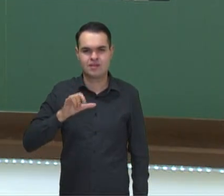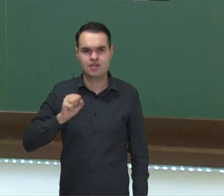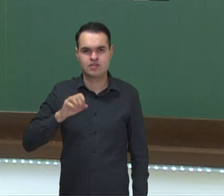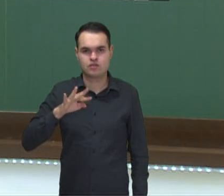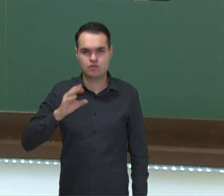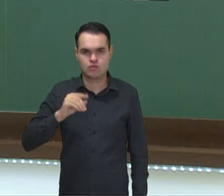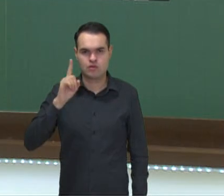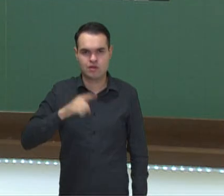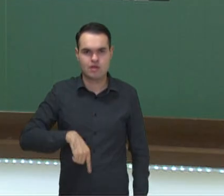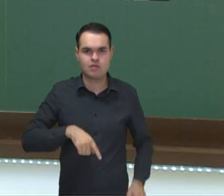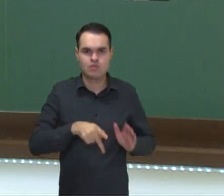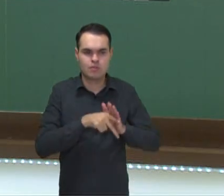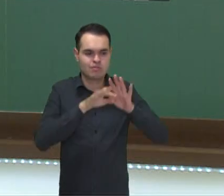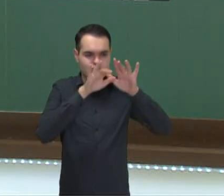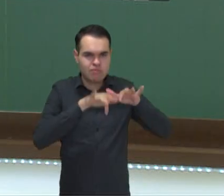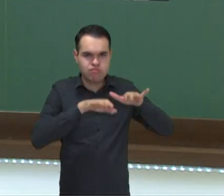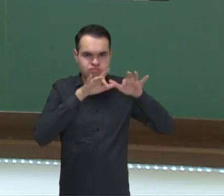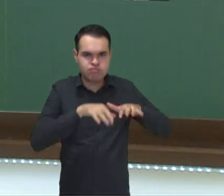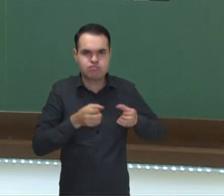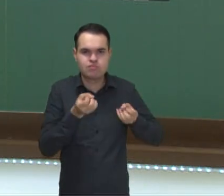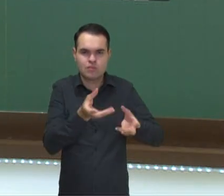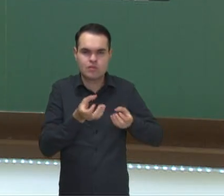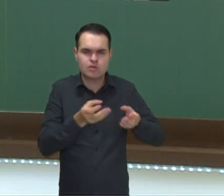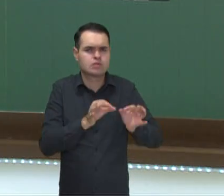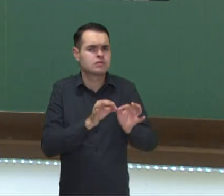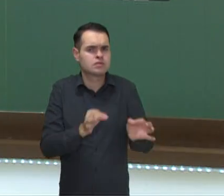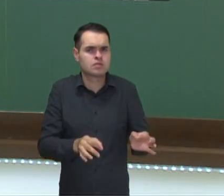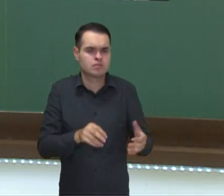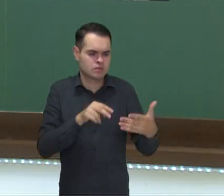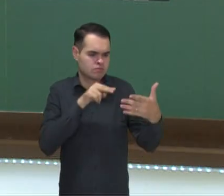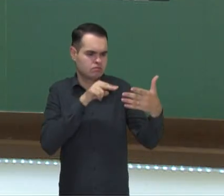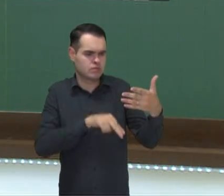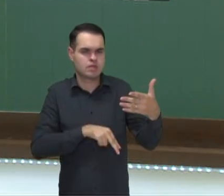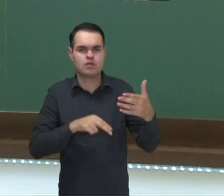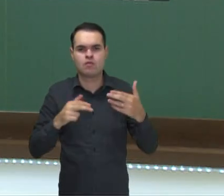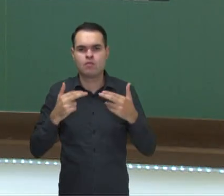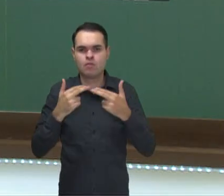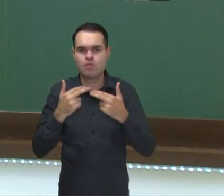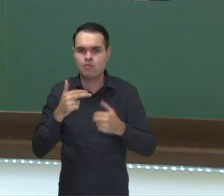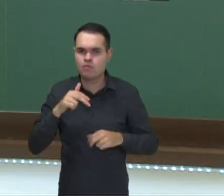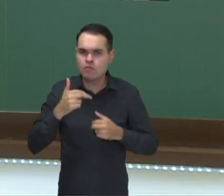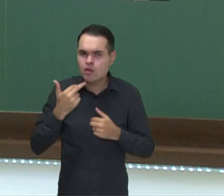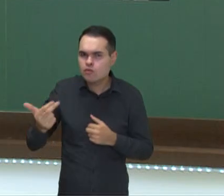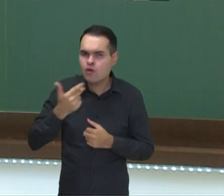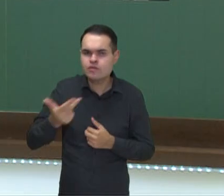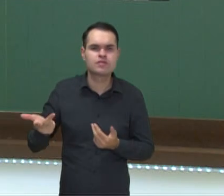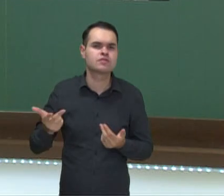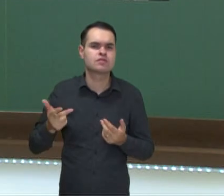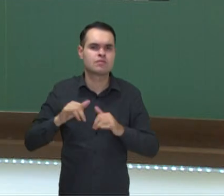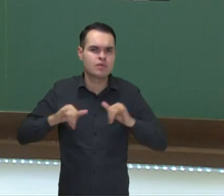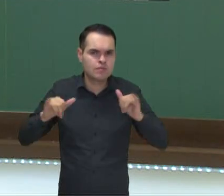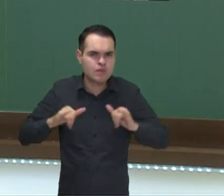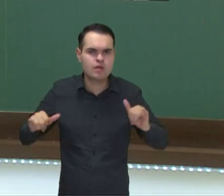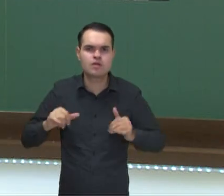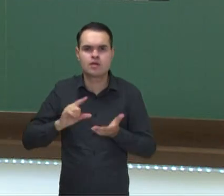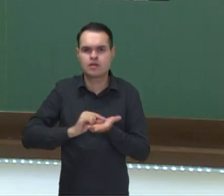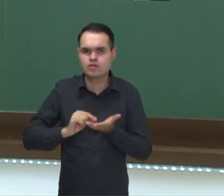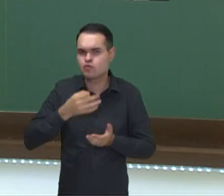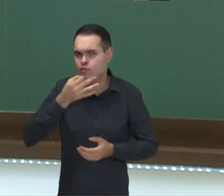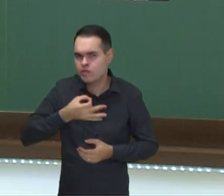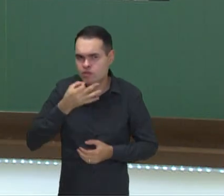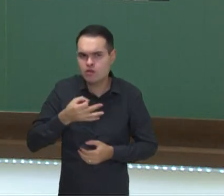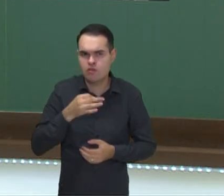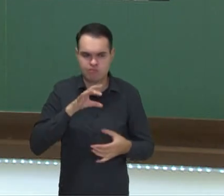uma linguagem que se assemelha ao que quando lemos uma notícia, uma reportagem, um artigo de opinião, é aquela linguagem